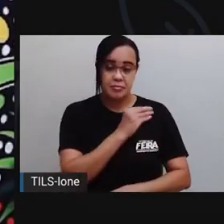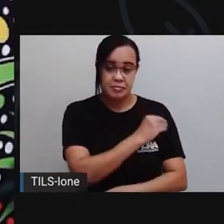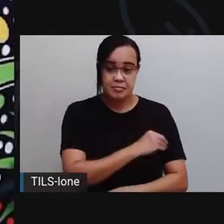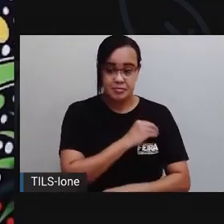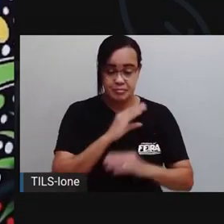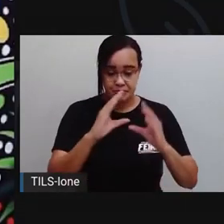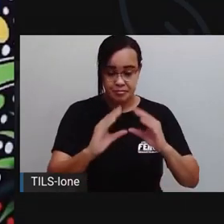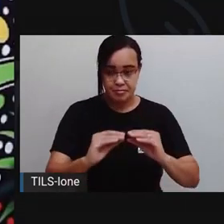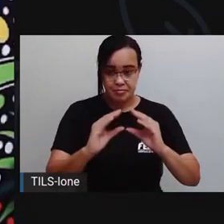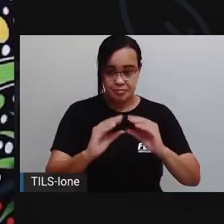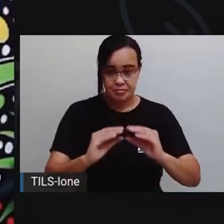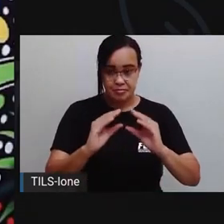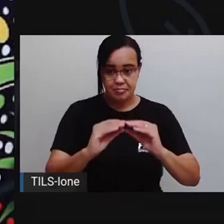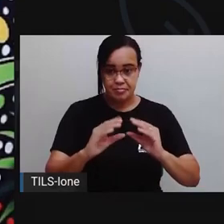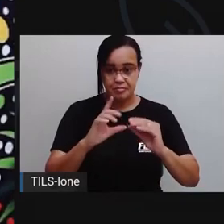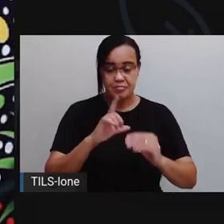risca.